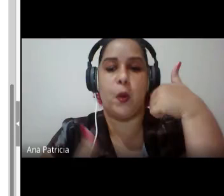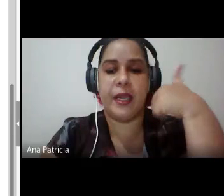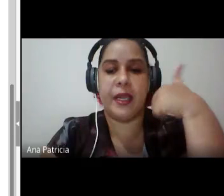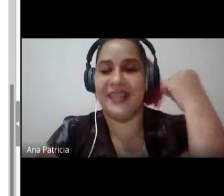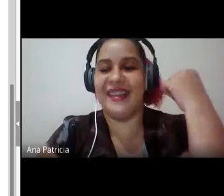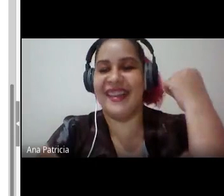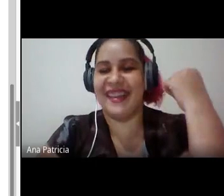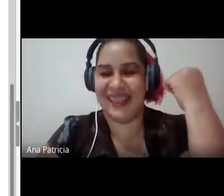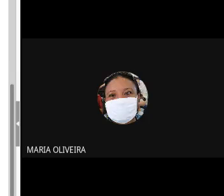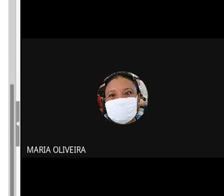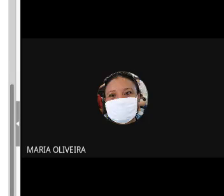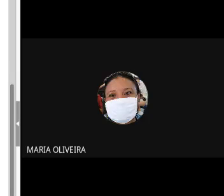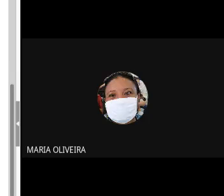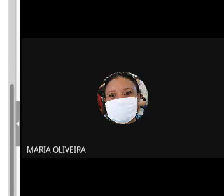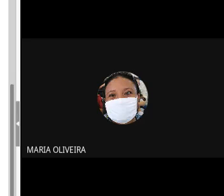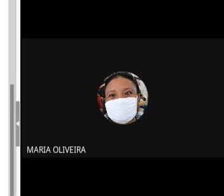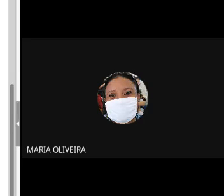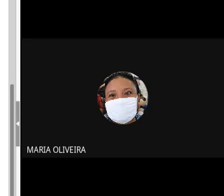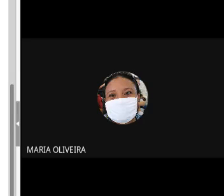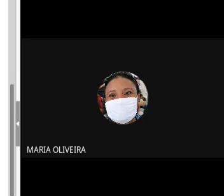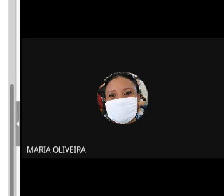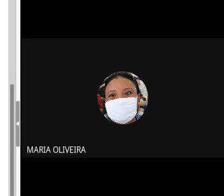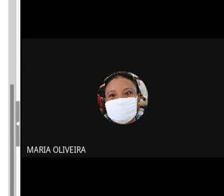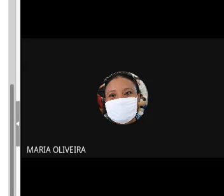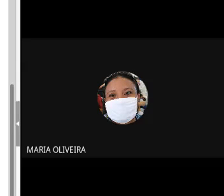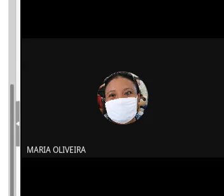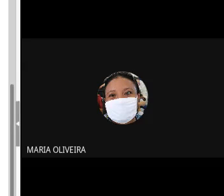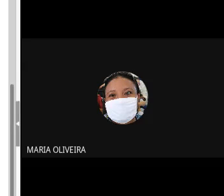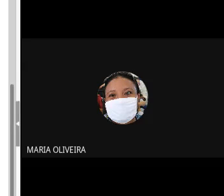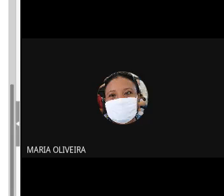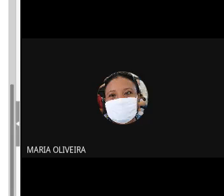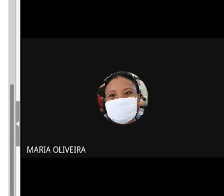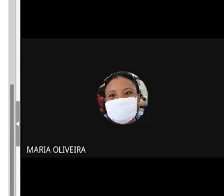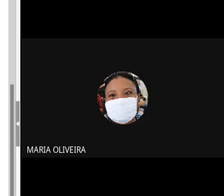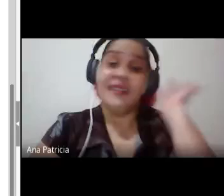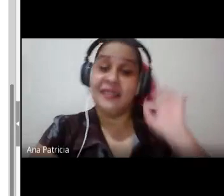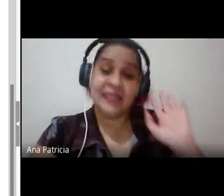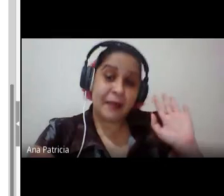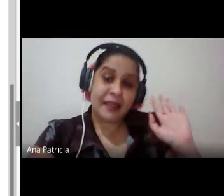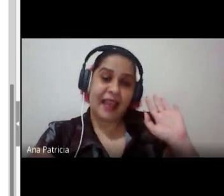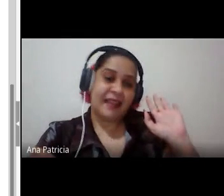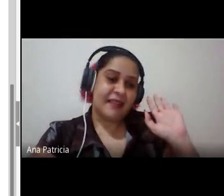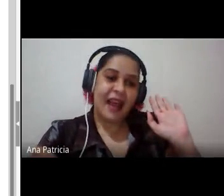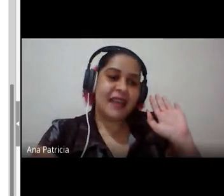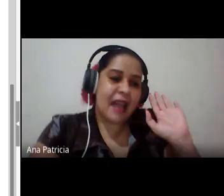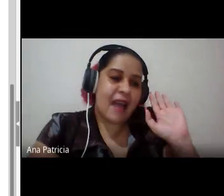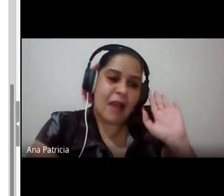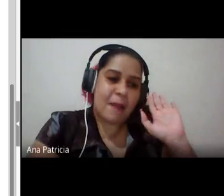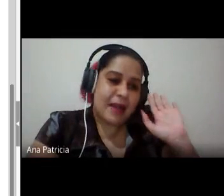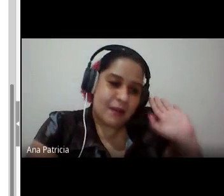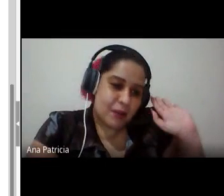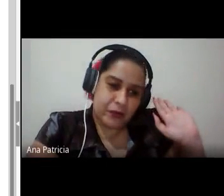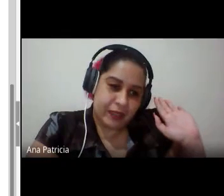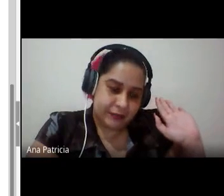Tranquilo, Ariana. Quando é que alguém tem alguma dúvida nas tuas aulas de Libras, Ana Patrícia? Sempre tem. Vai